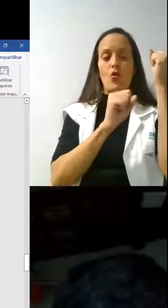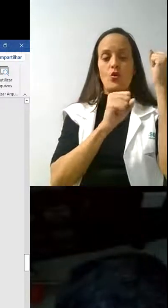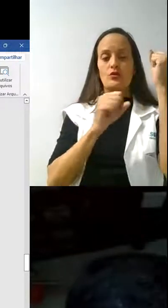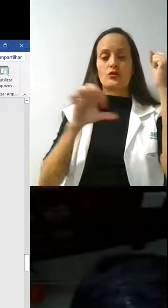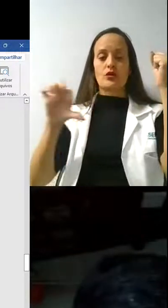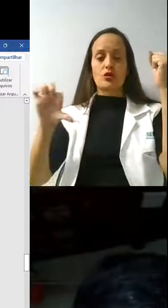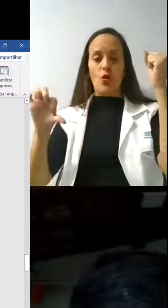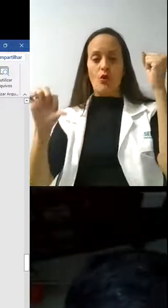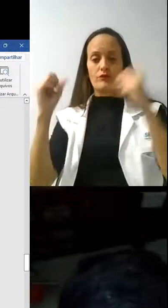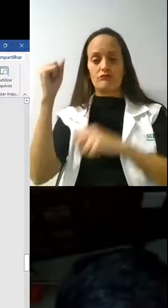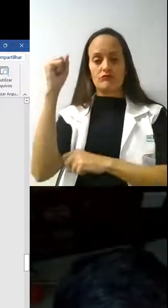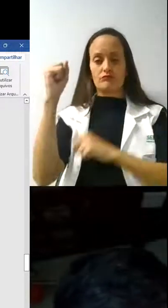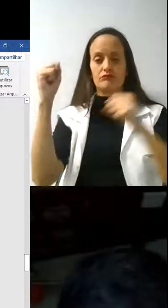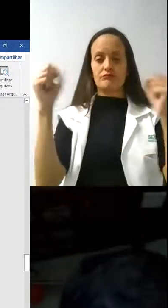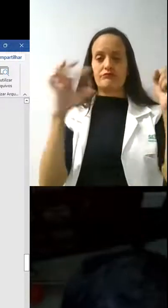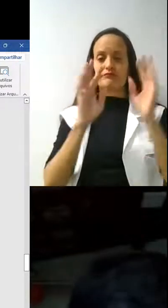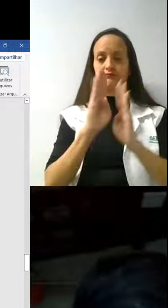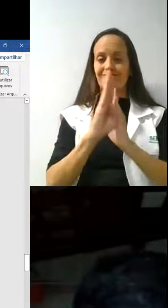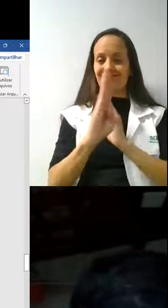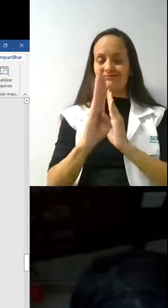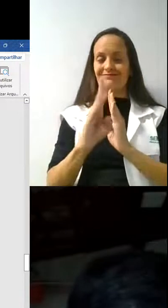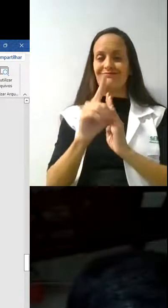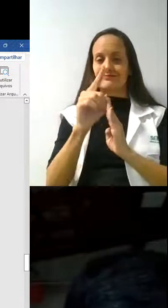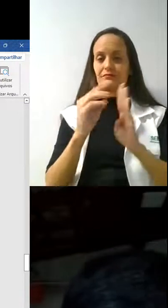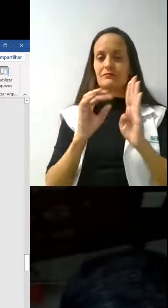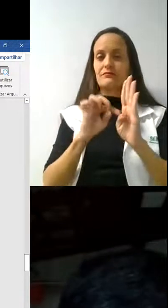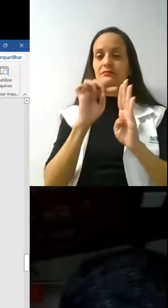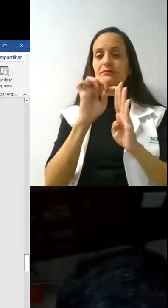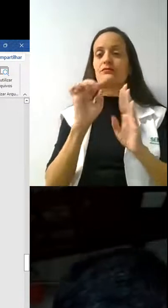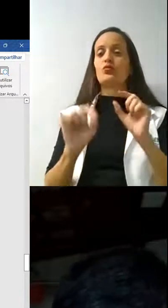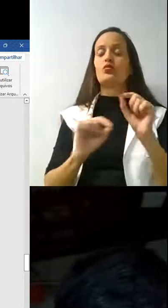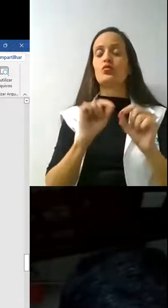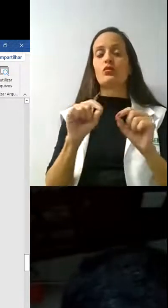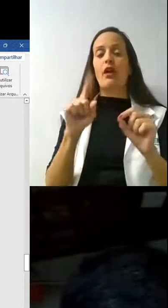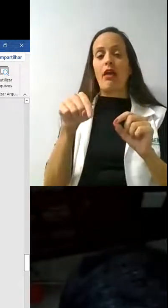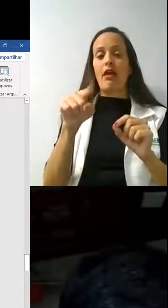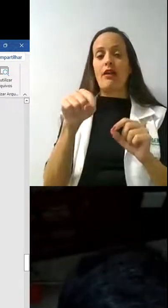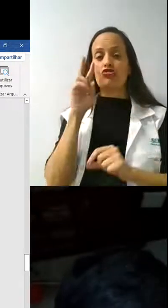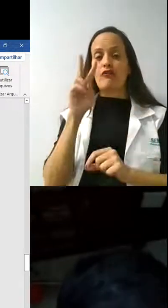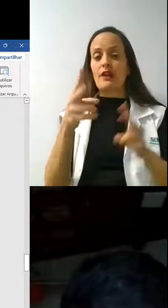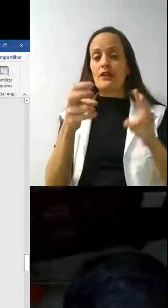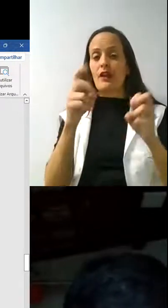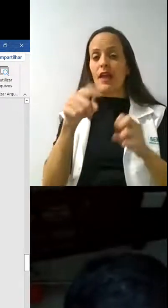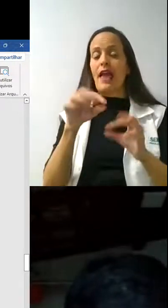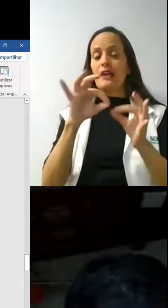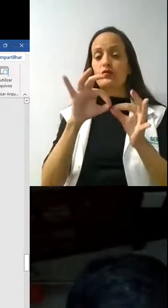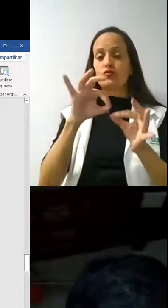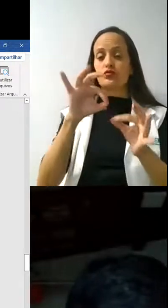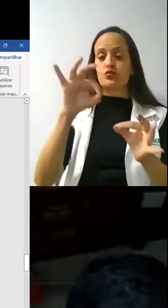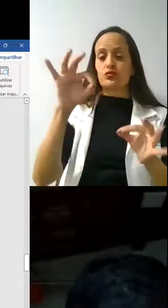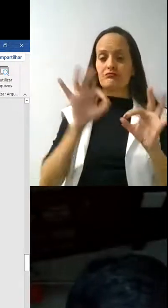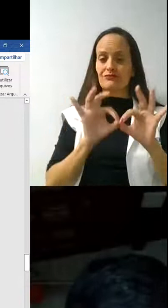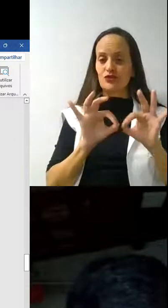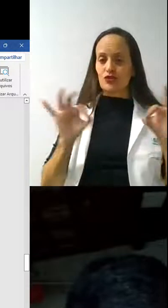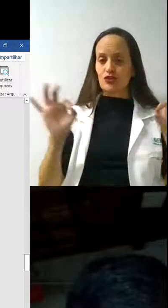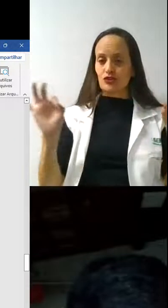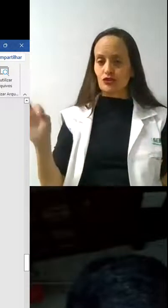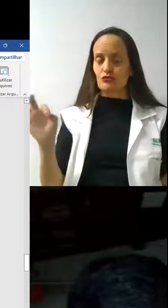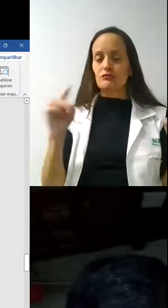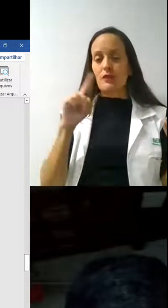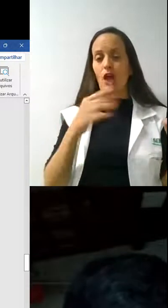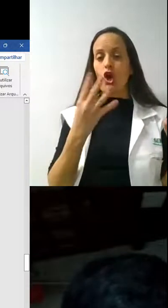postes lá na prática, ela é 40 metros, né? Então, a distância entre os postes 8 e 9 é 40 metros